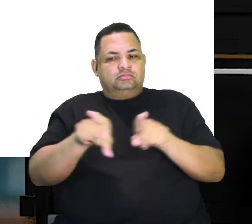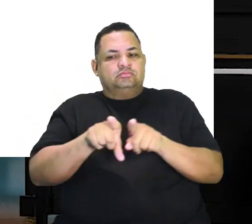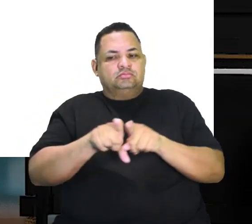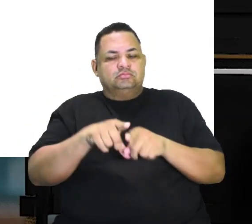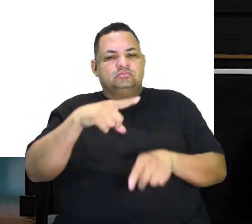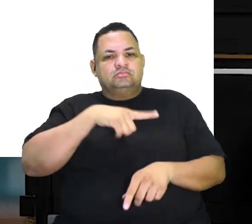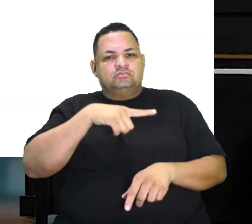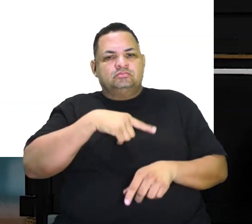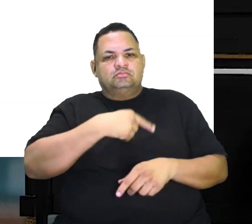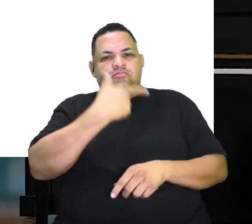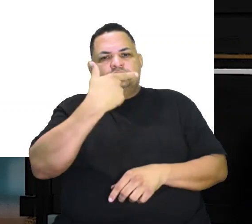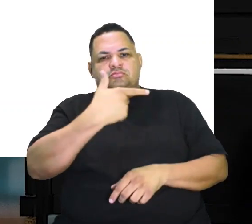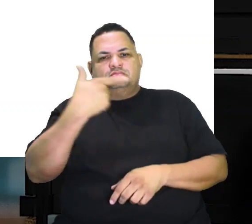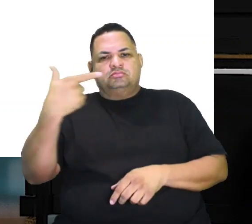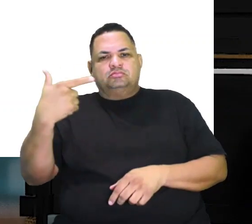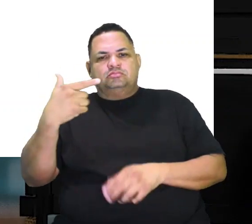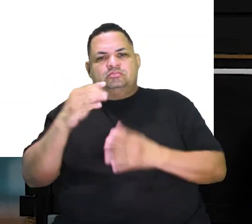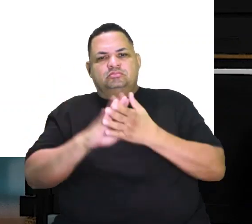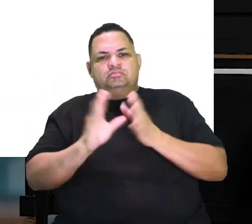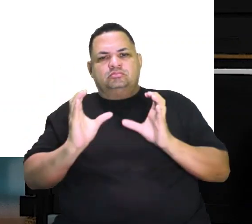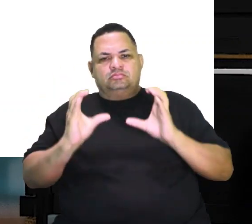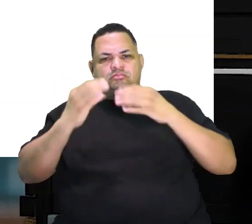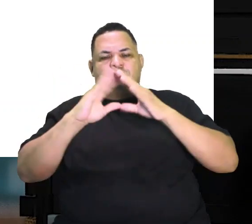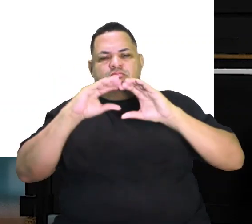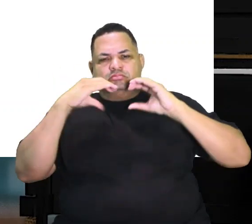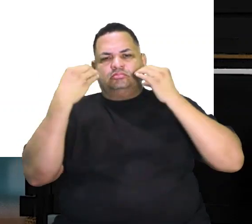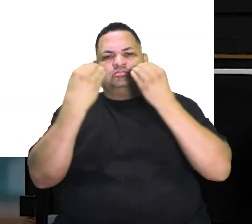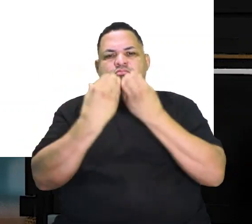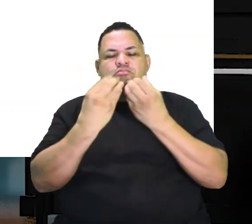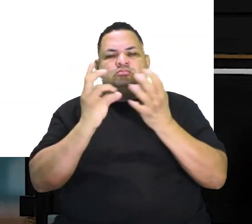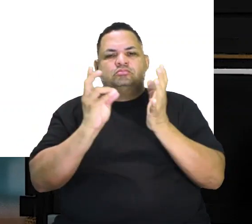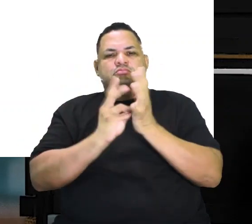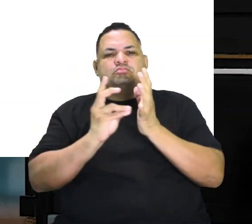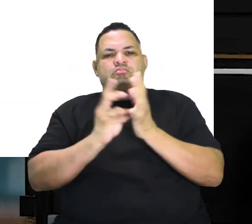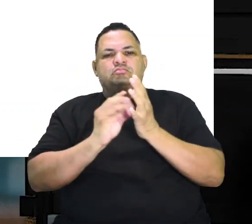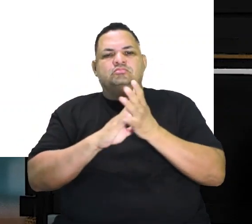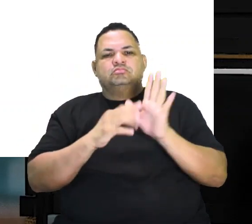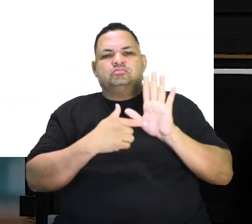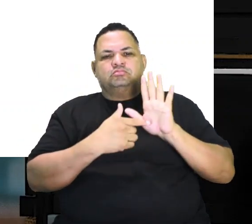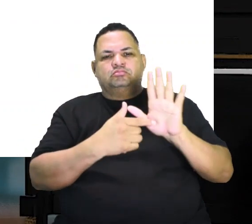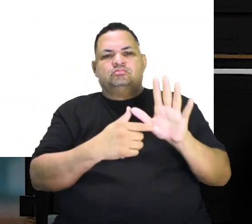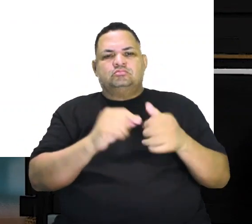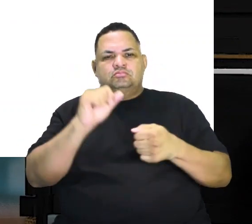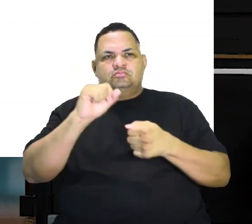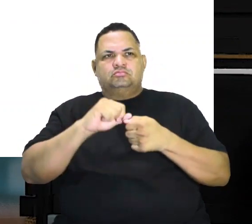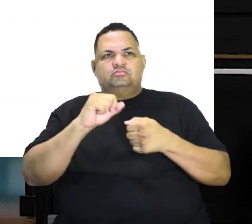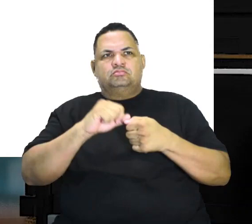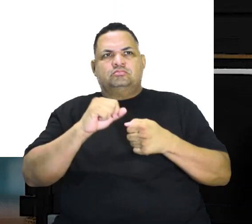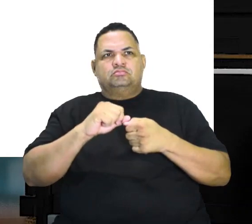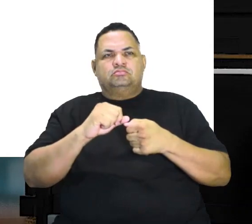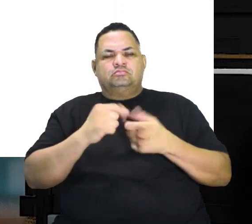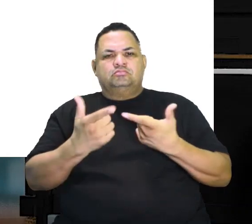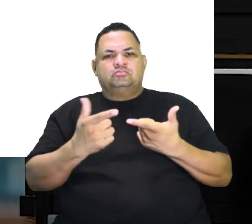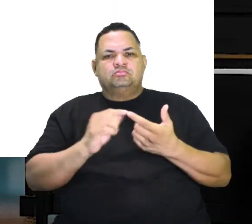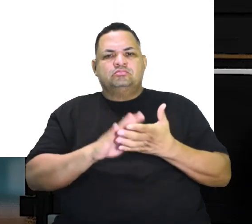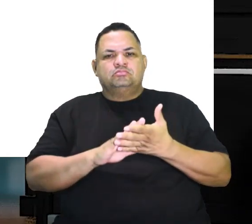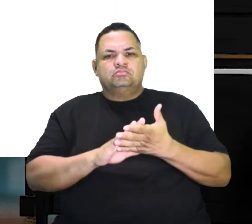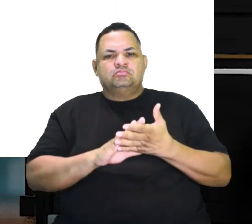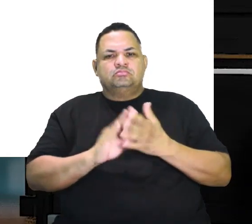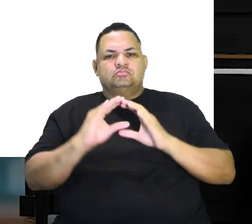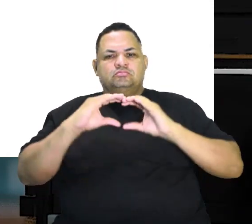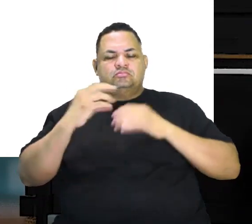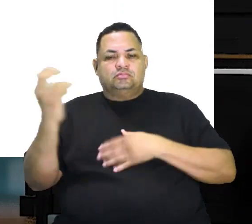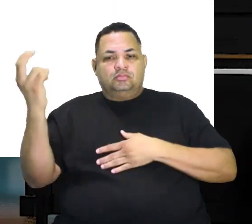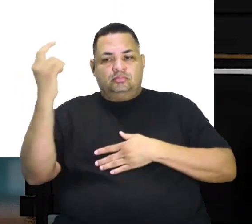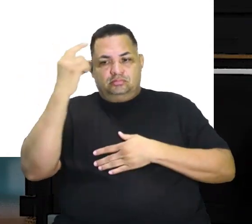houve também a mostra com mais de 22 etnias de estudantes indígenas fazendo as suas